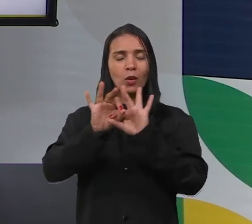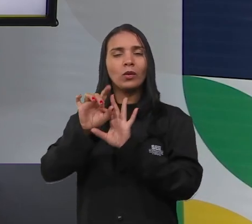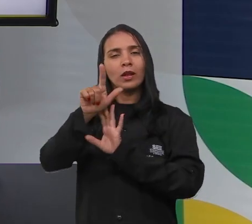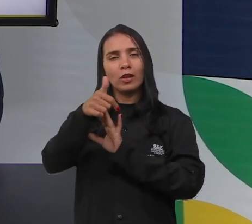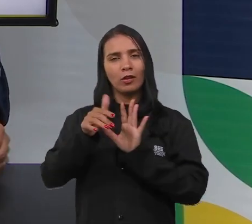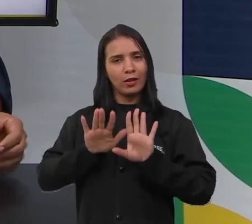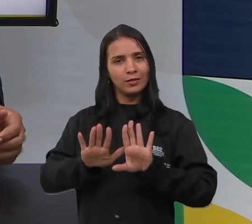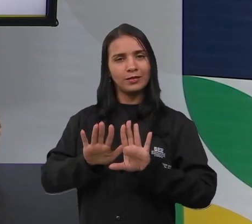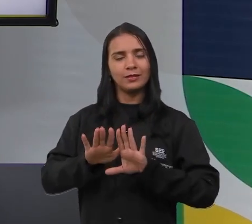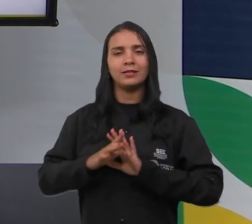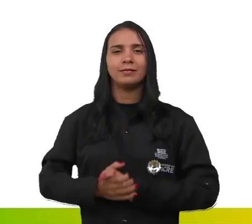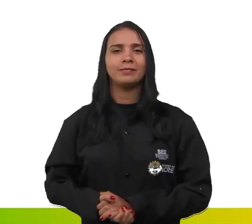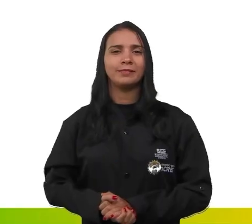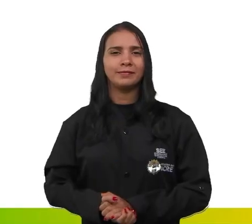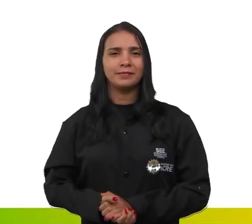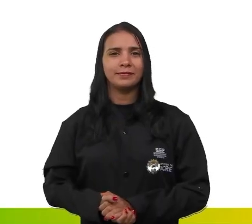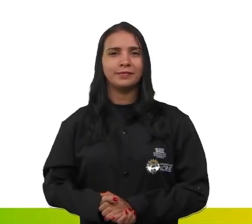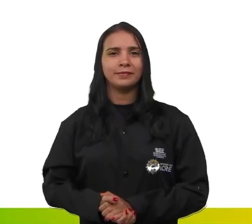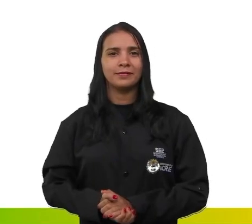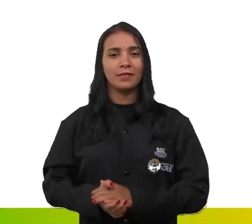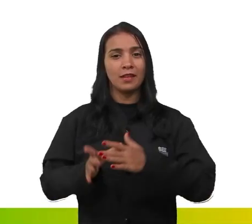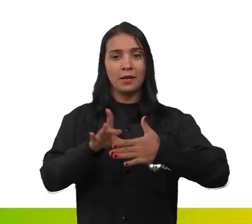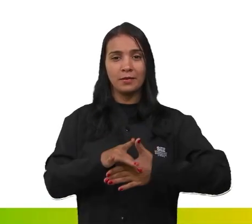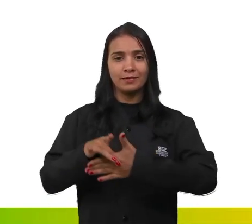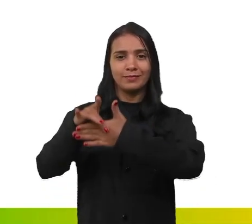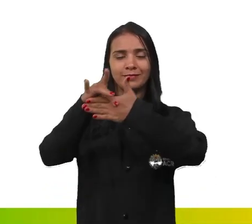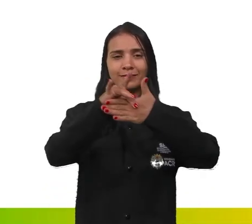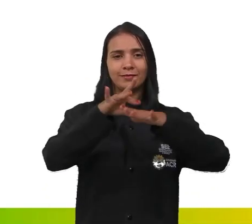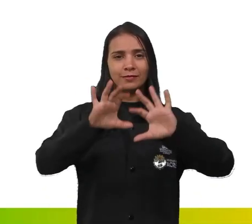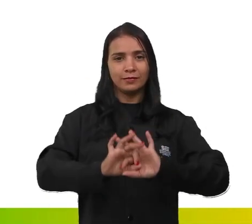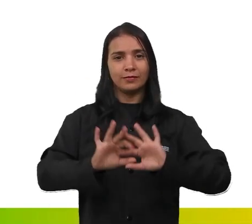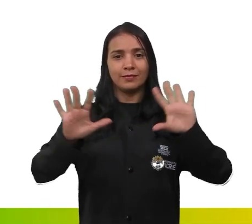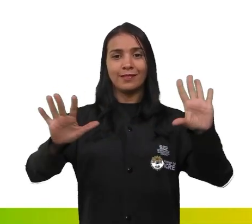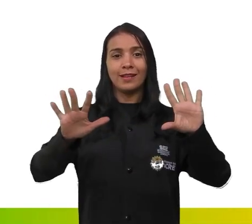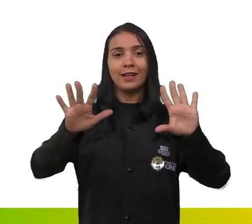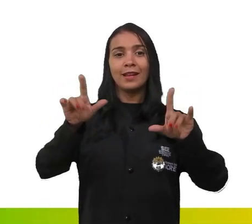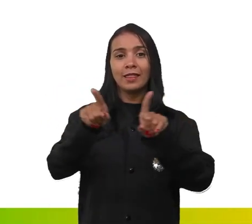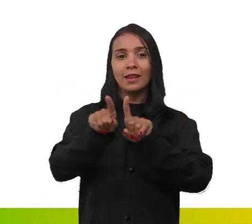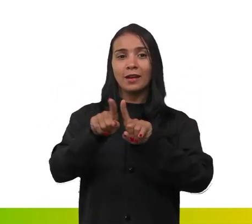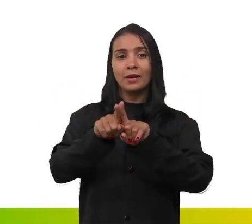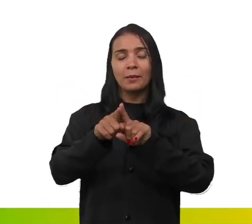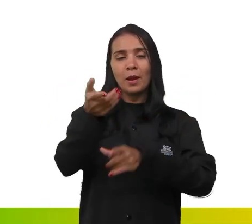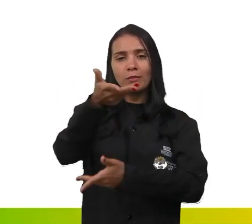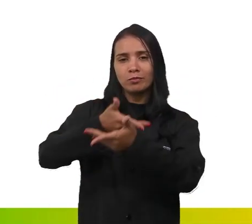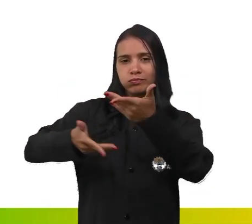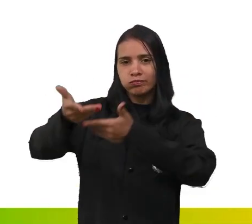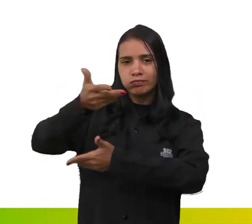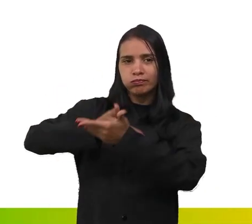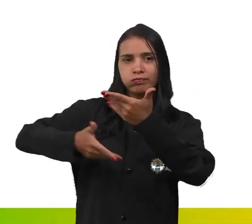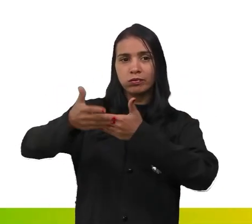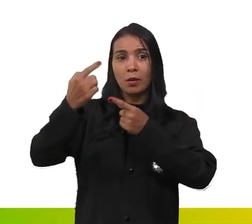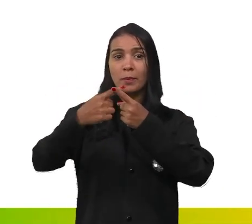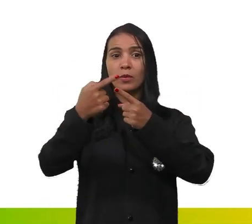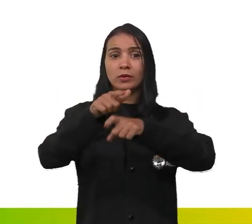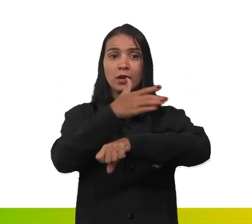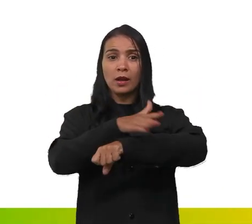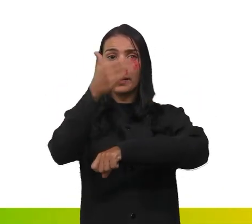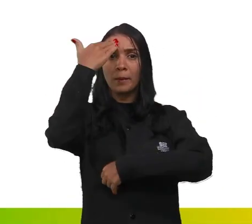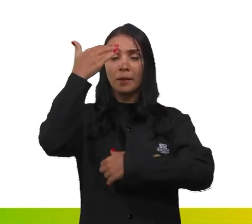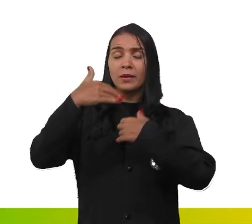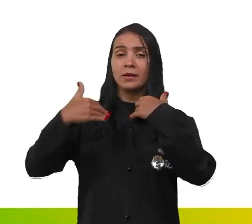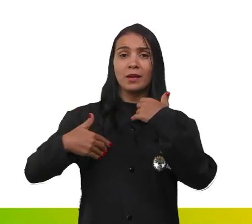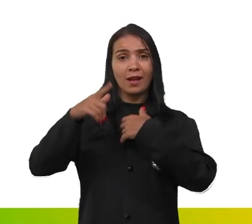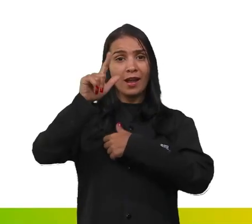ok? Avança. Protagonismo, autonomia e colaboração. As práticas corporais são ferramentas que possibilitam